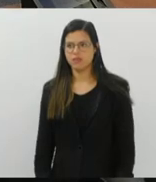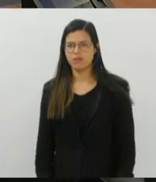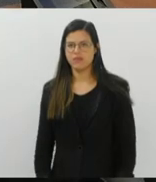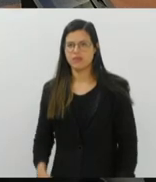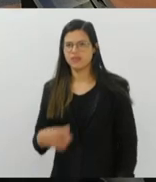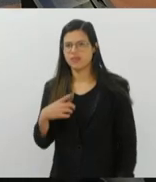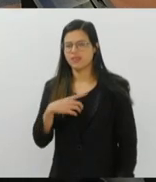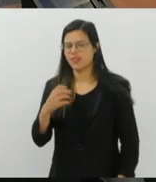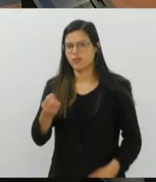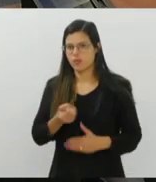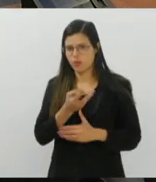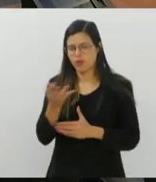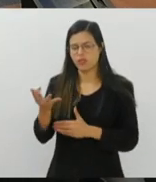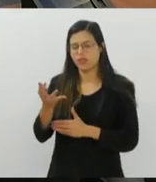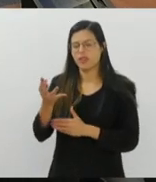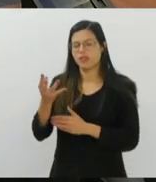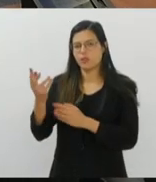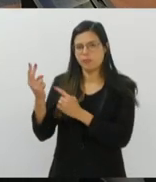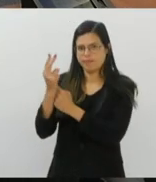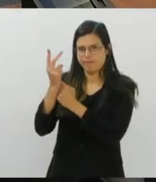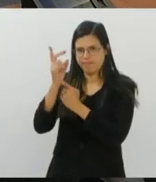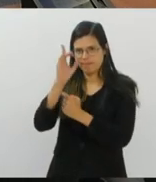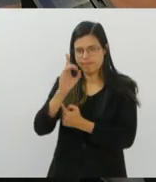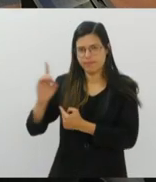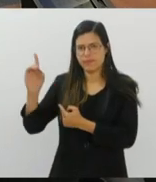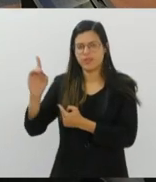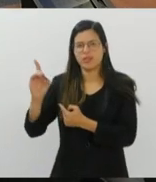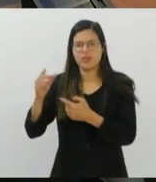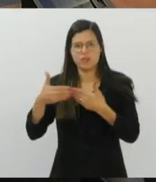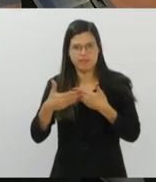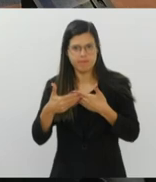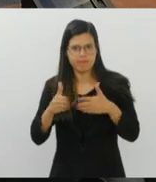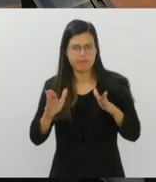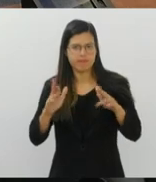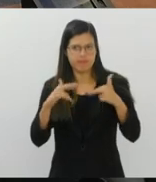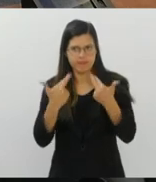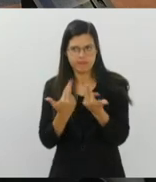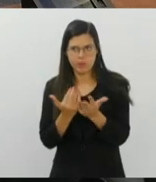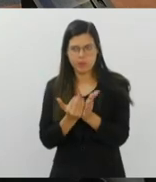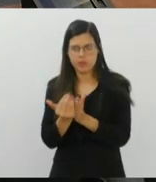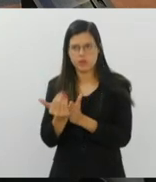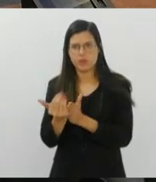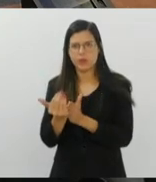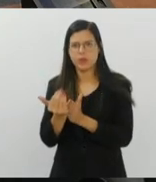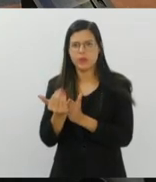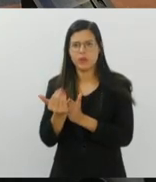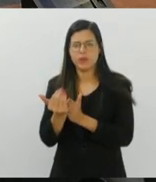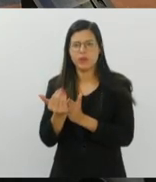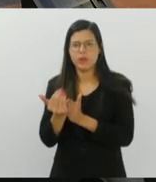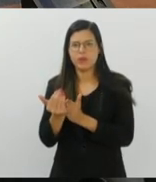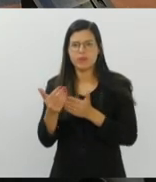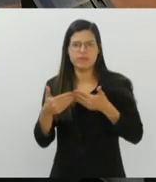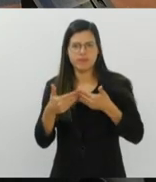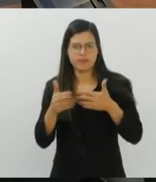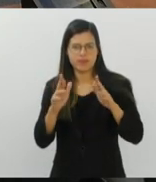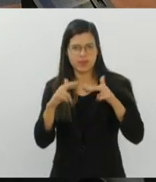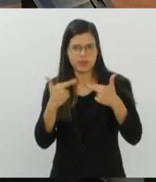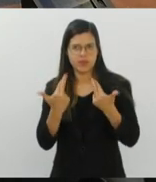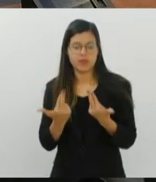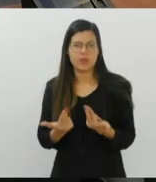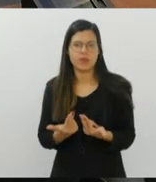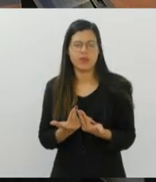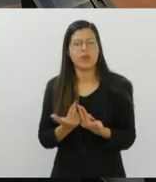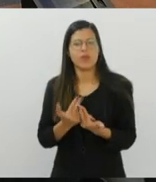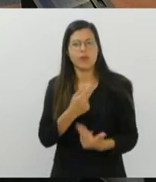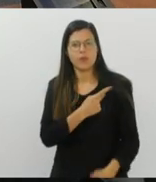Havendo um número legal e sob a proteção de Deus, iniciamos nossos trabalhos. Está aberta a sessão.